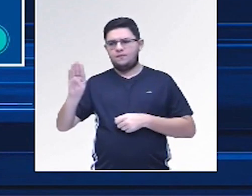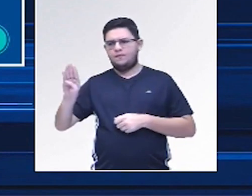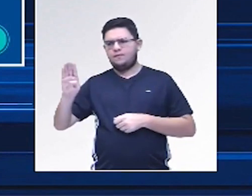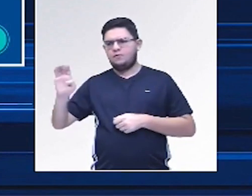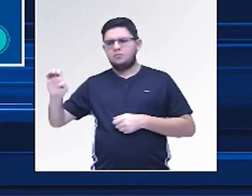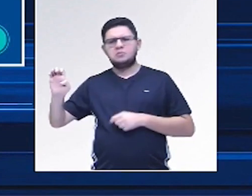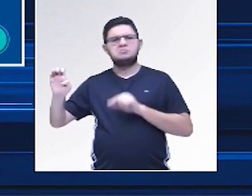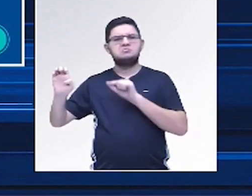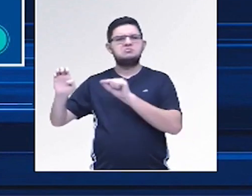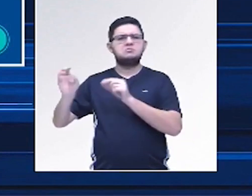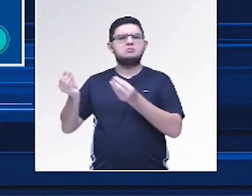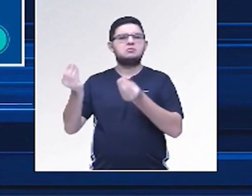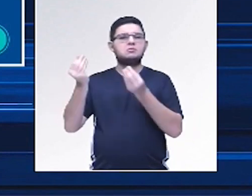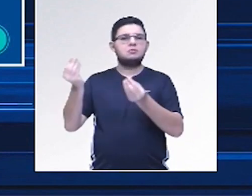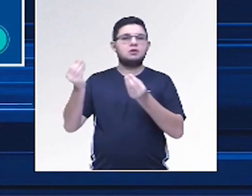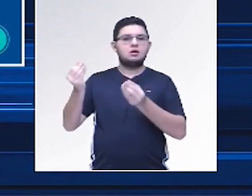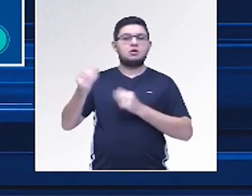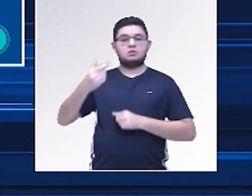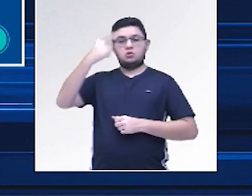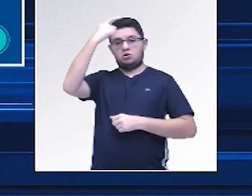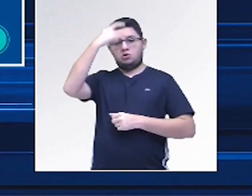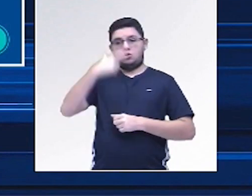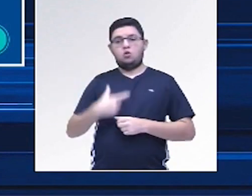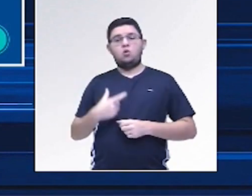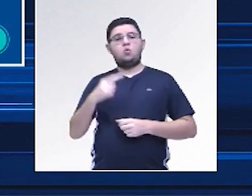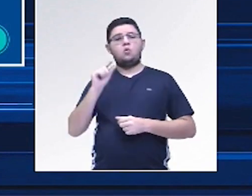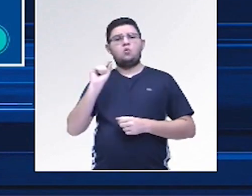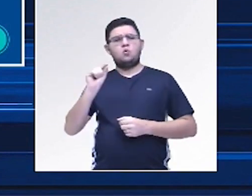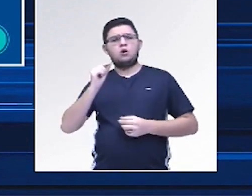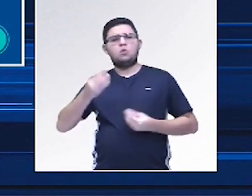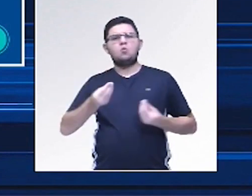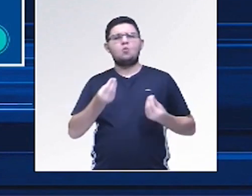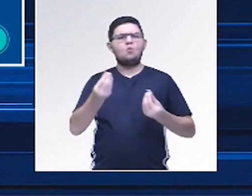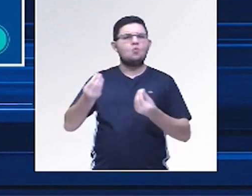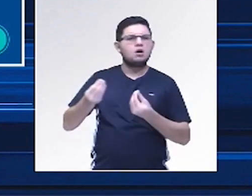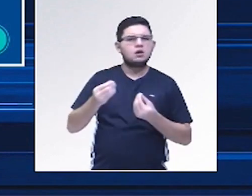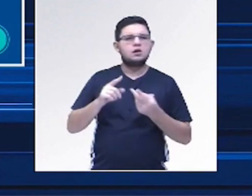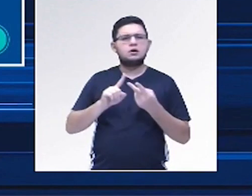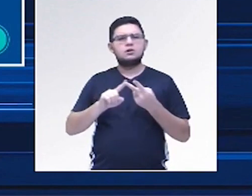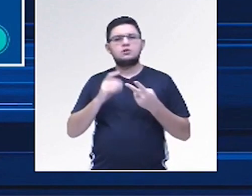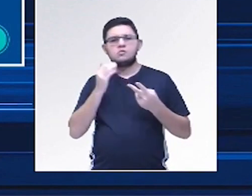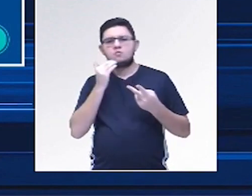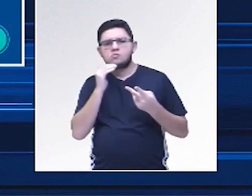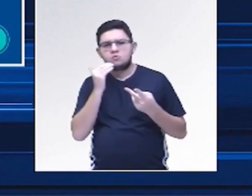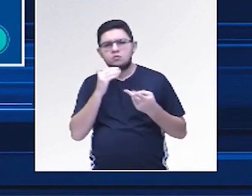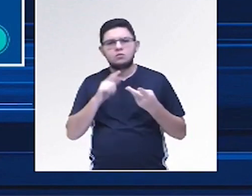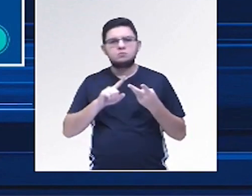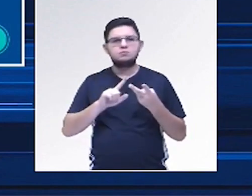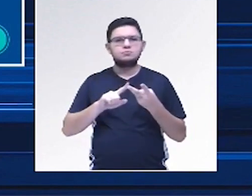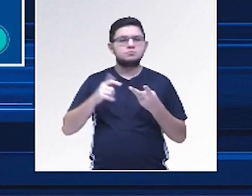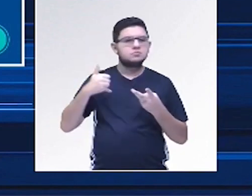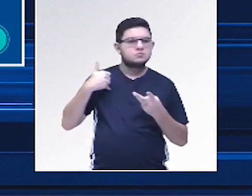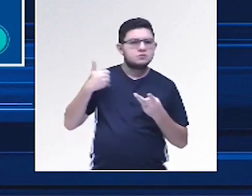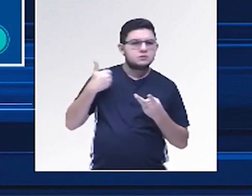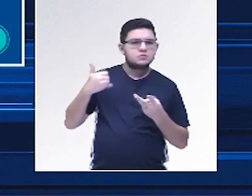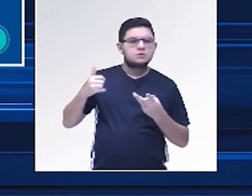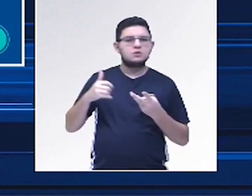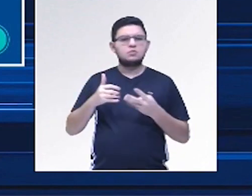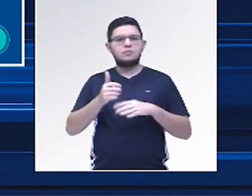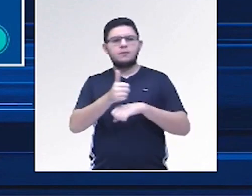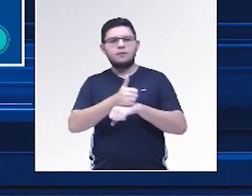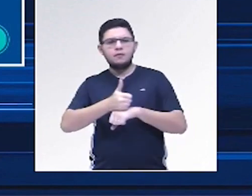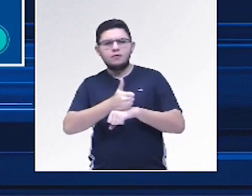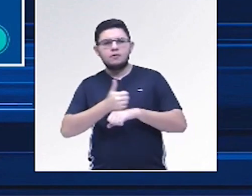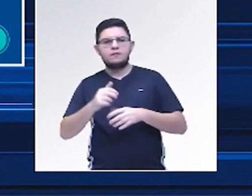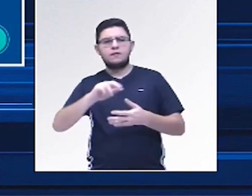mesmos, qualidades, defeitos, idade e profissões. Olha só como ele é bem útil, não é? Usamos o verbo to be para